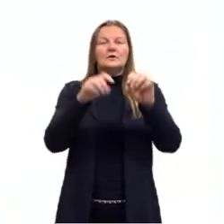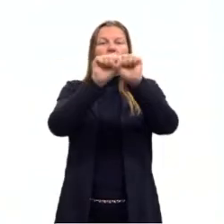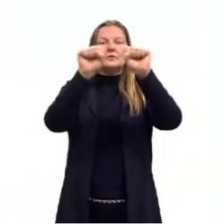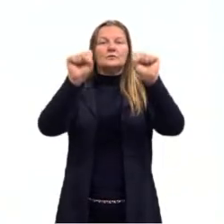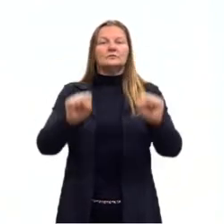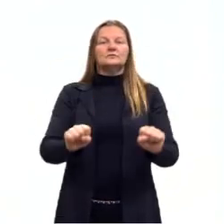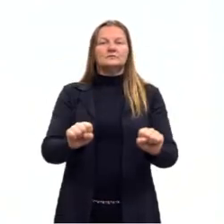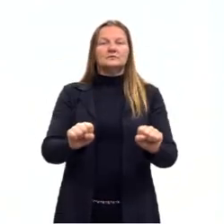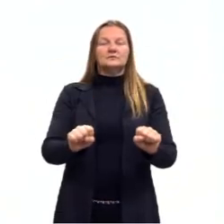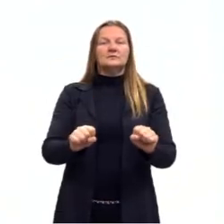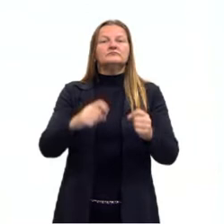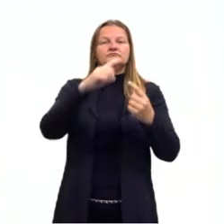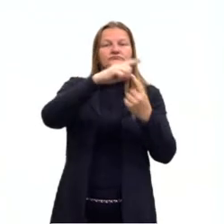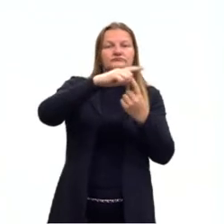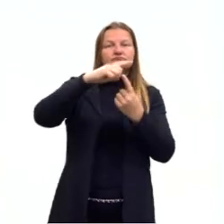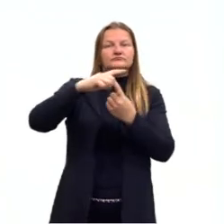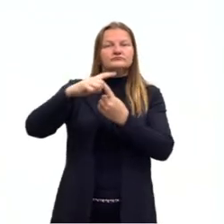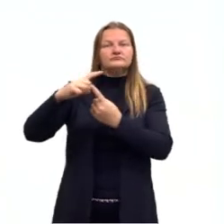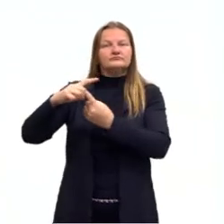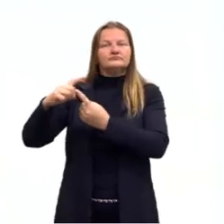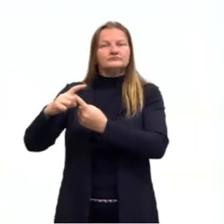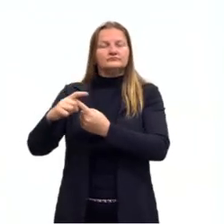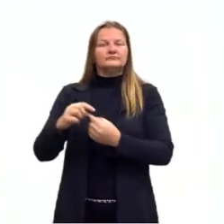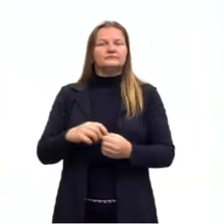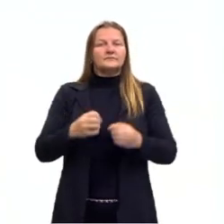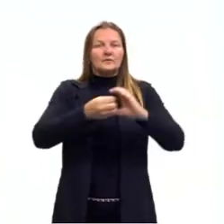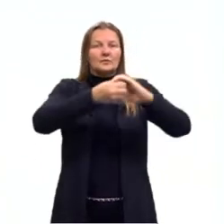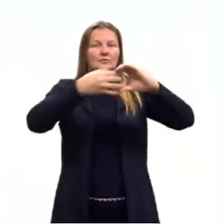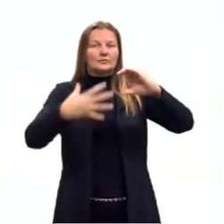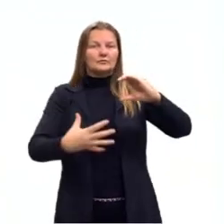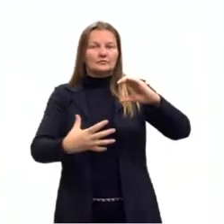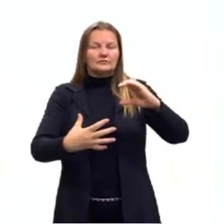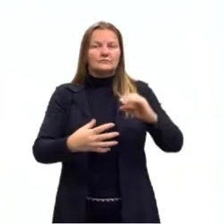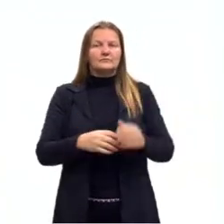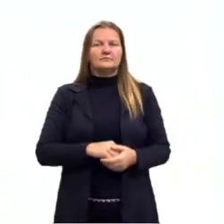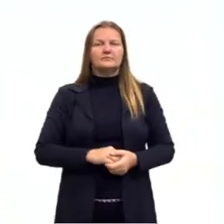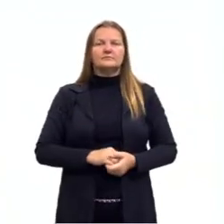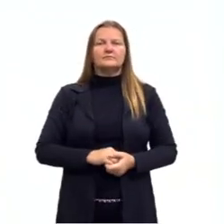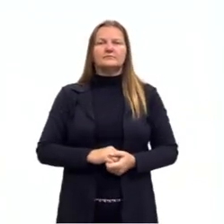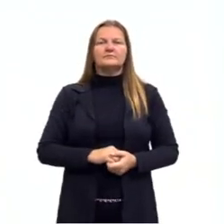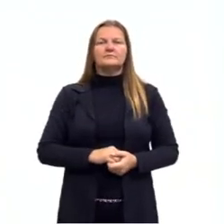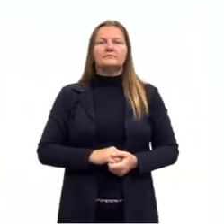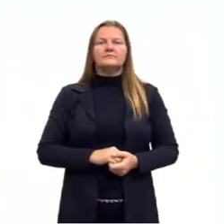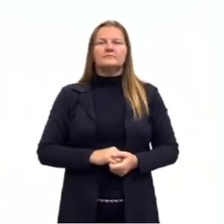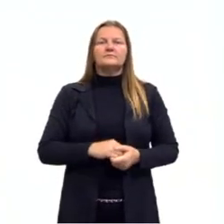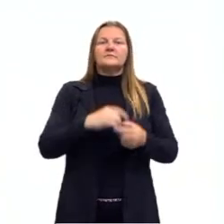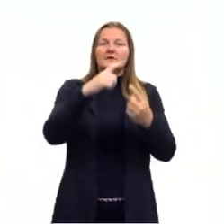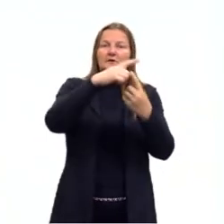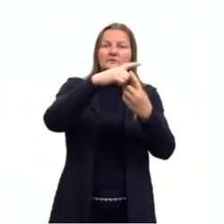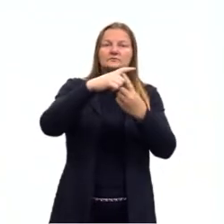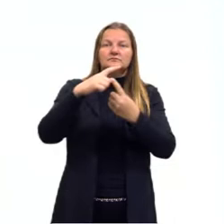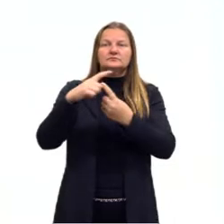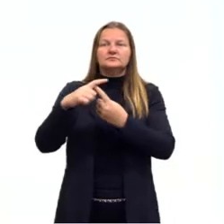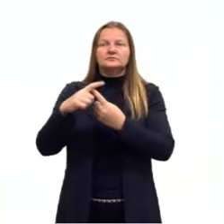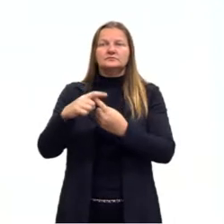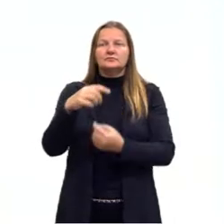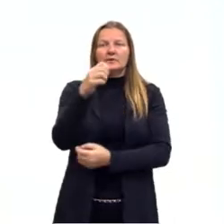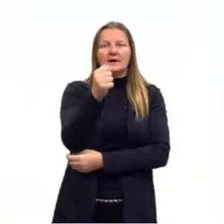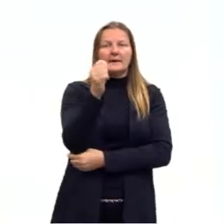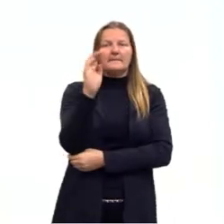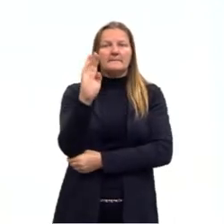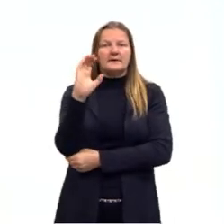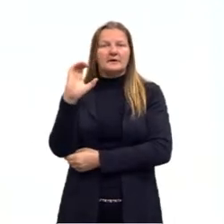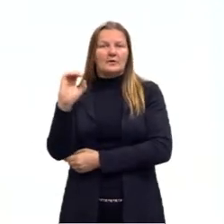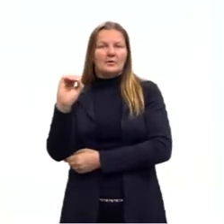né sanguíneo um sistema de classificação sanguínea de sangue né em tipos tipos a